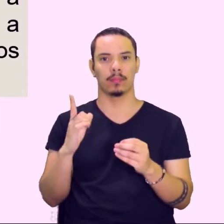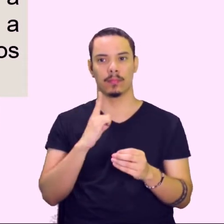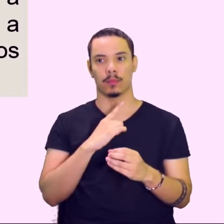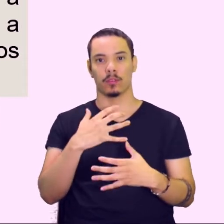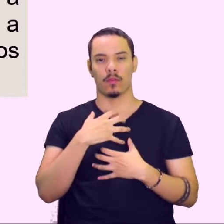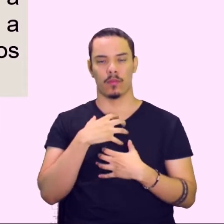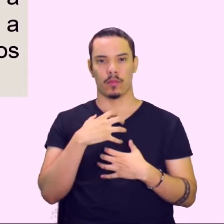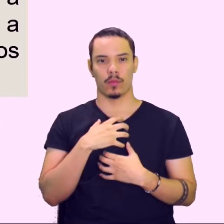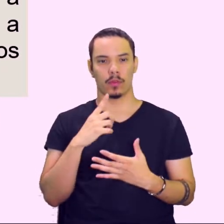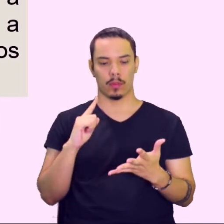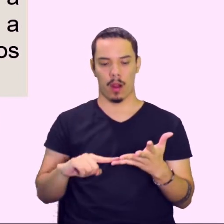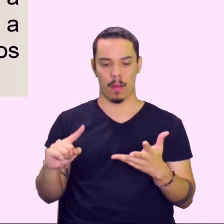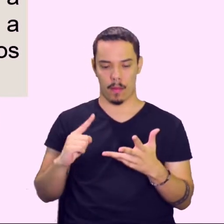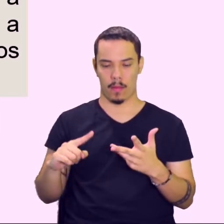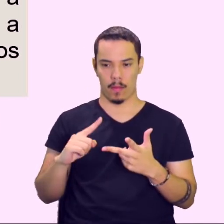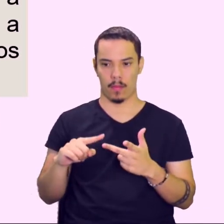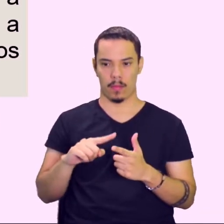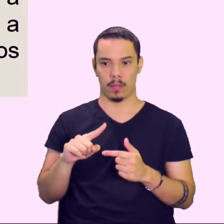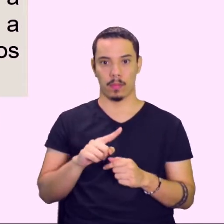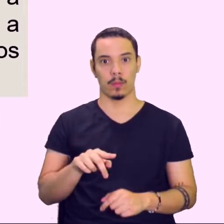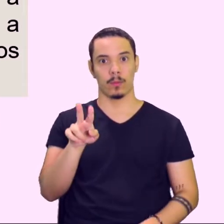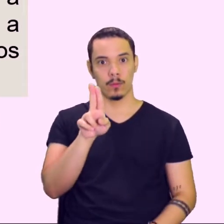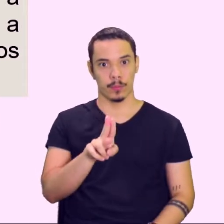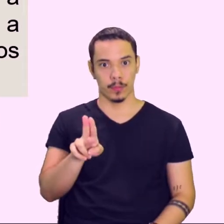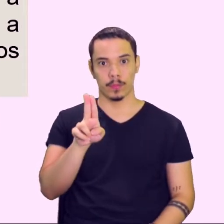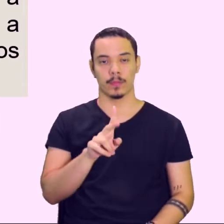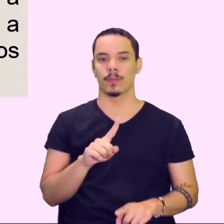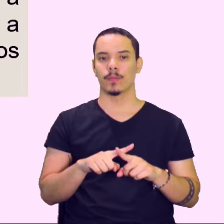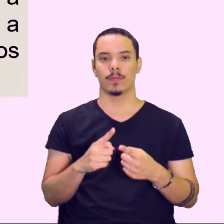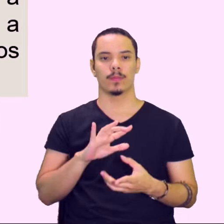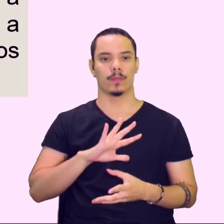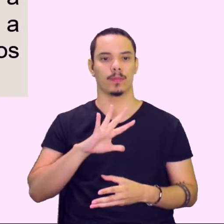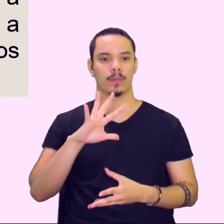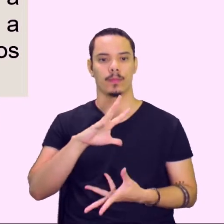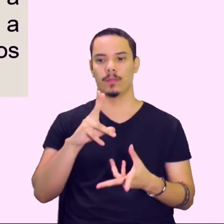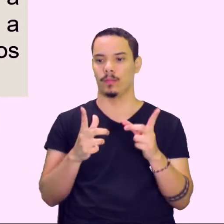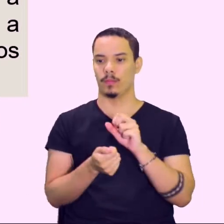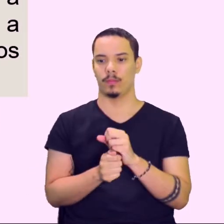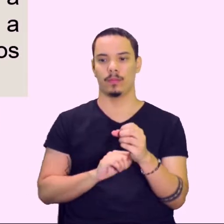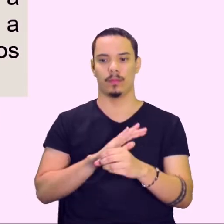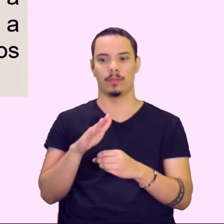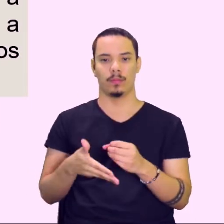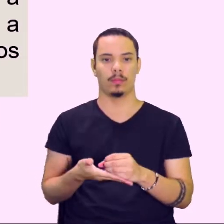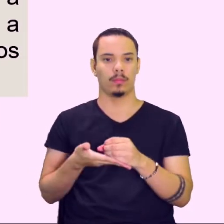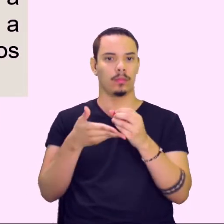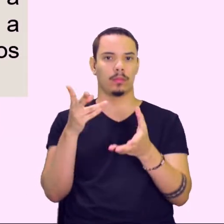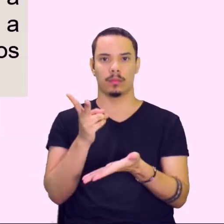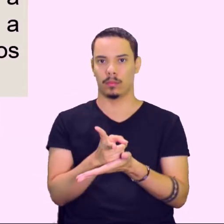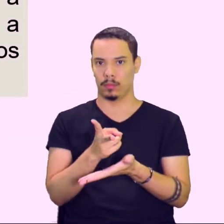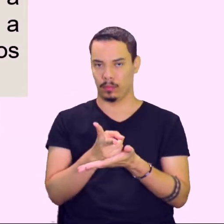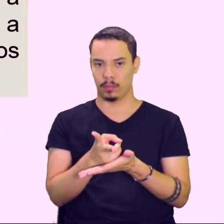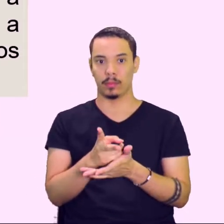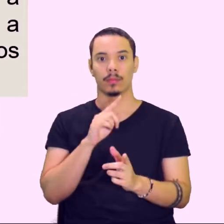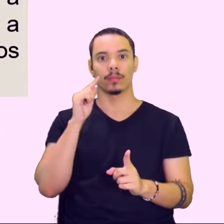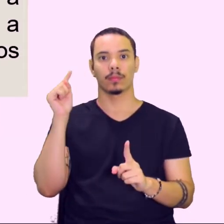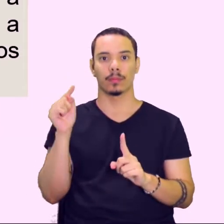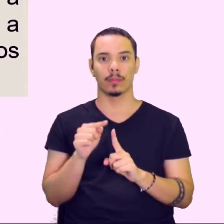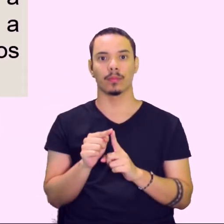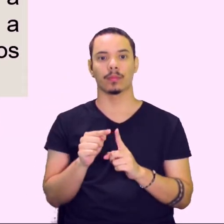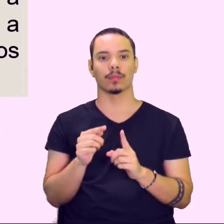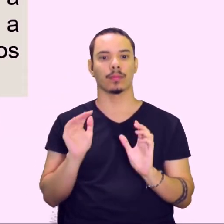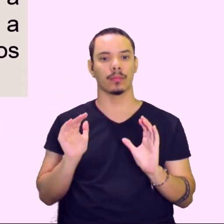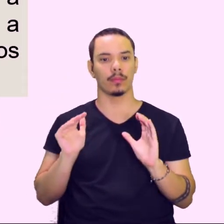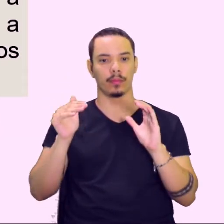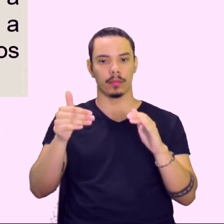pode ser usado esses recursos, Muito mas de bem. forma sustentável dos recursos da floresta, com ênfase em métodos